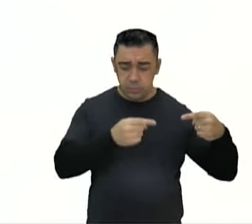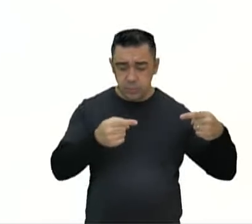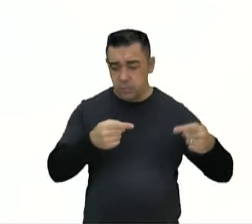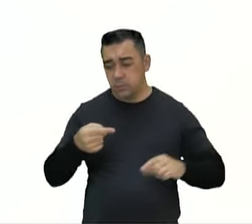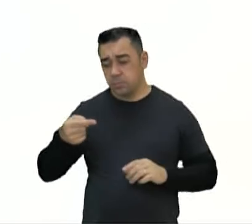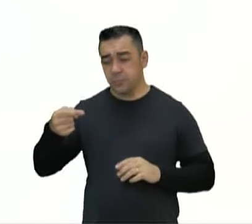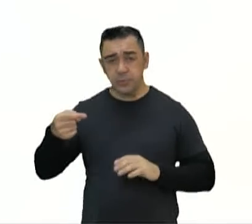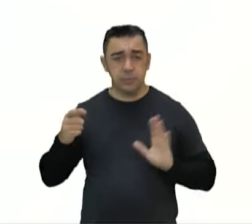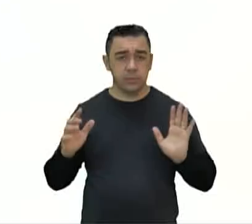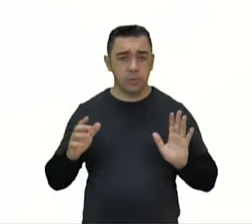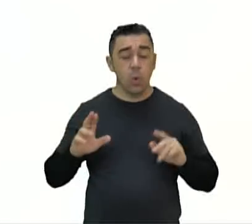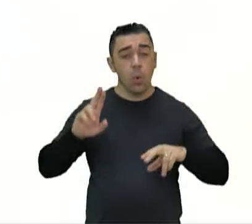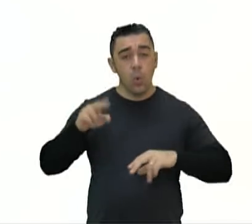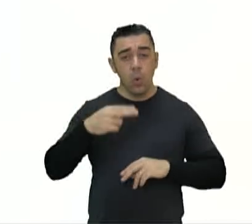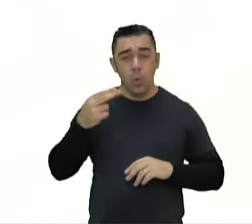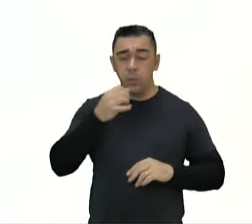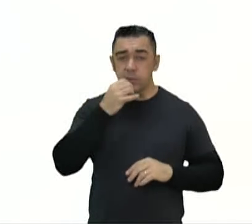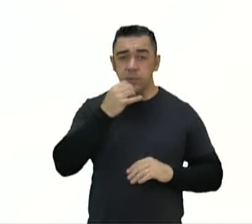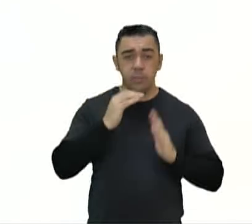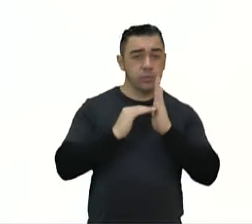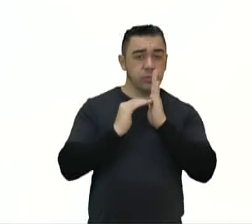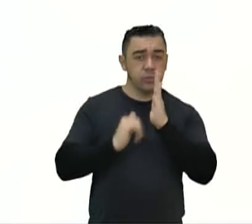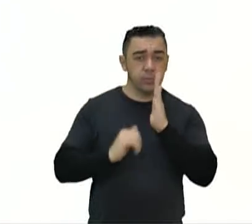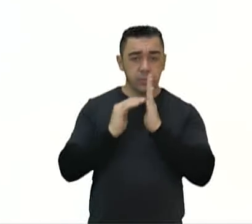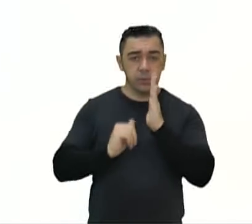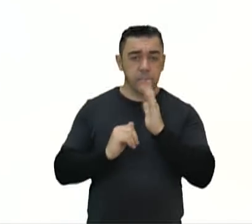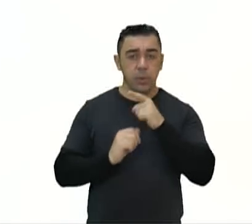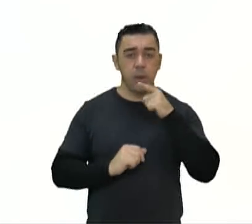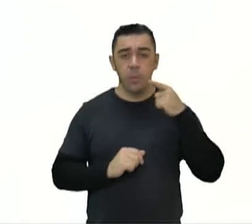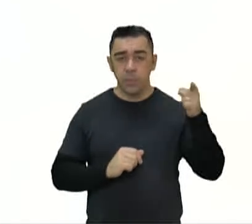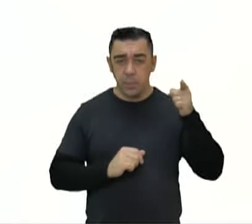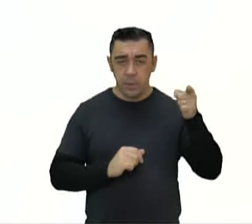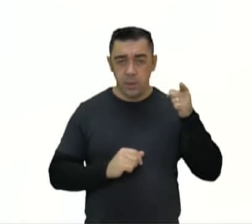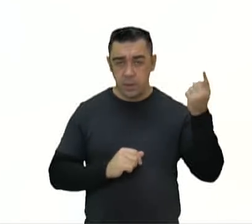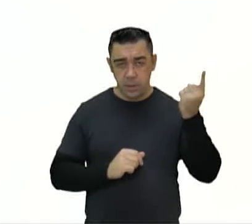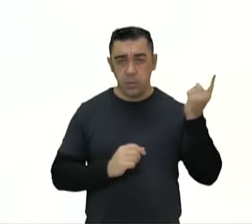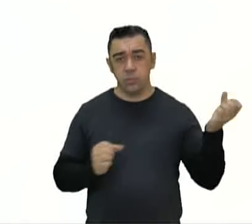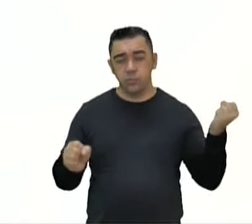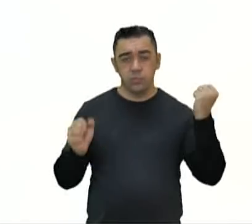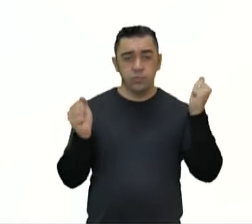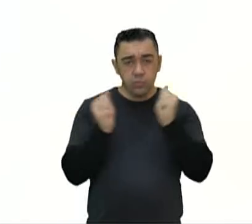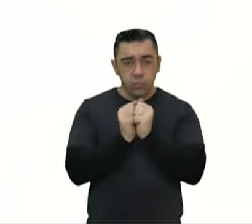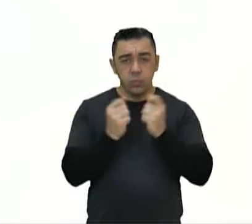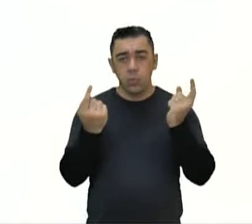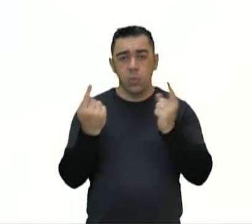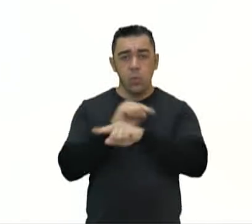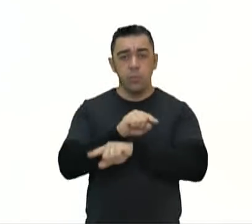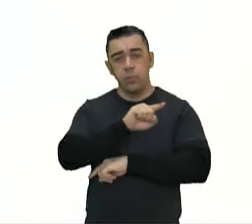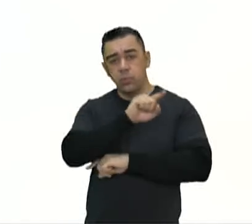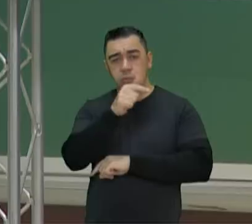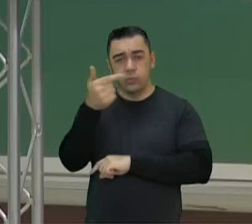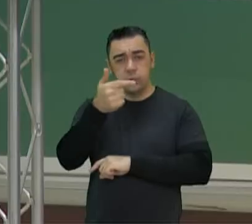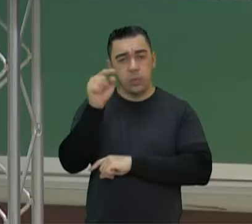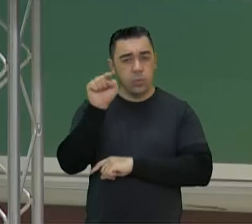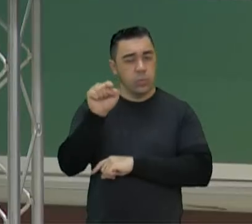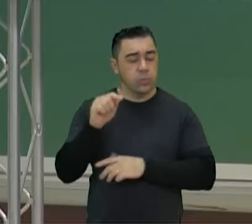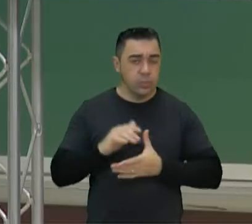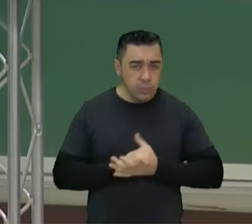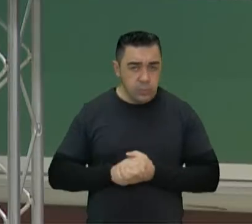números inteiros é o mesmo que adicionar o primeiro com o oposto do